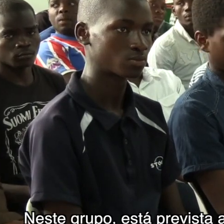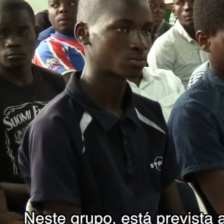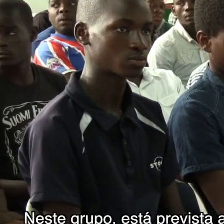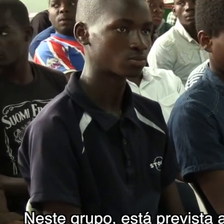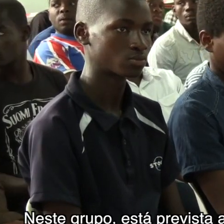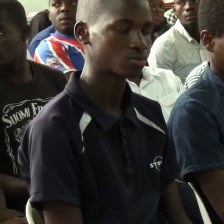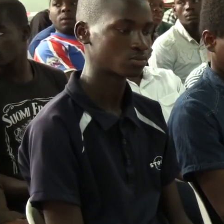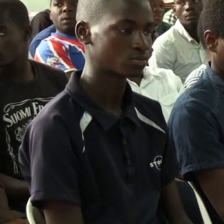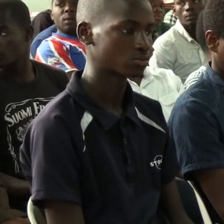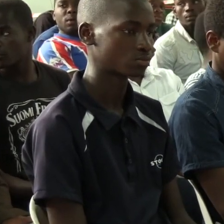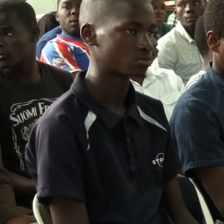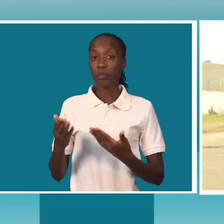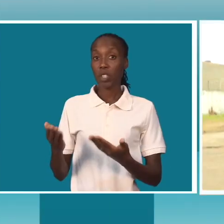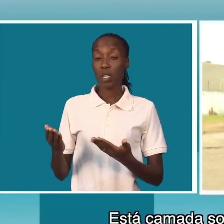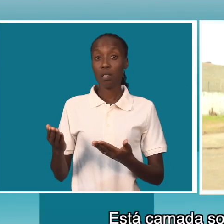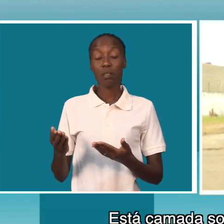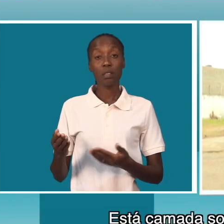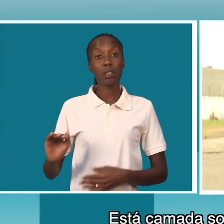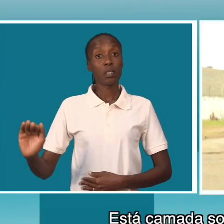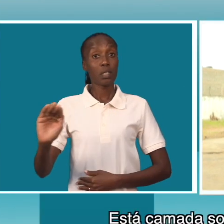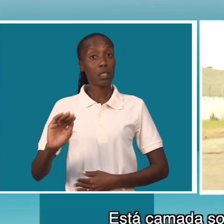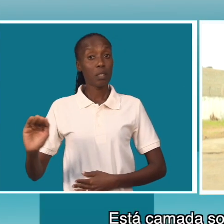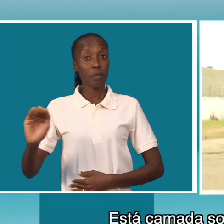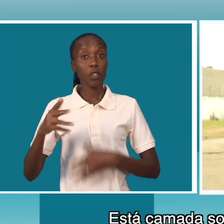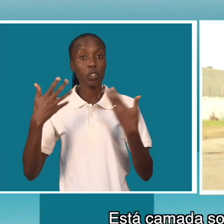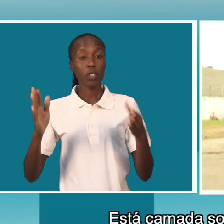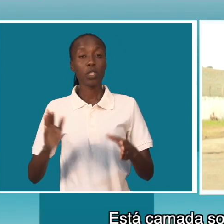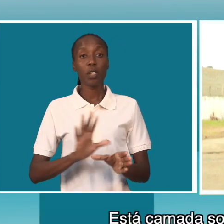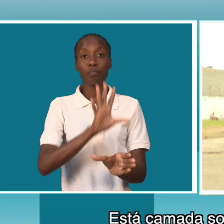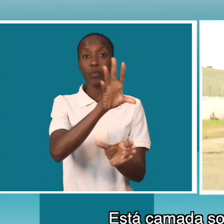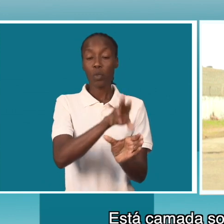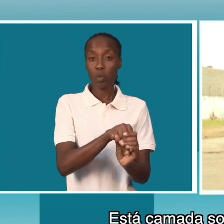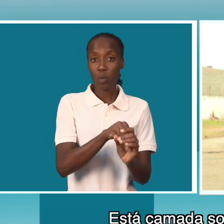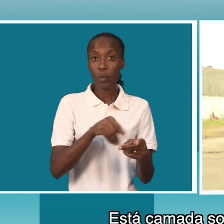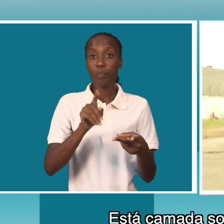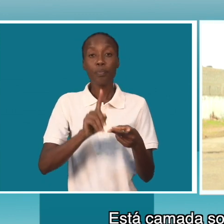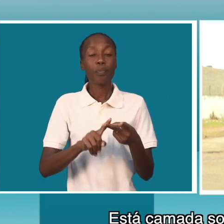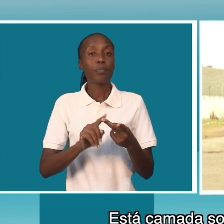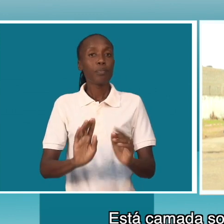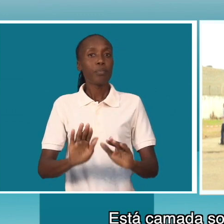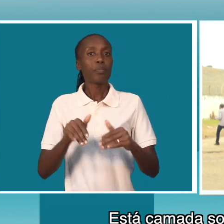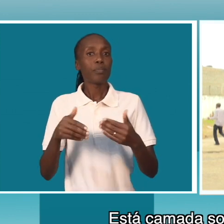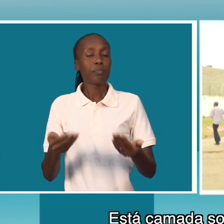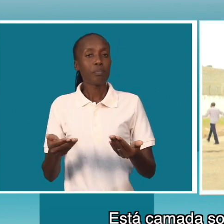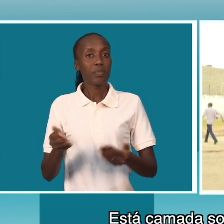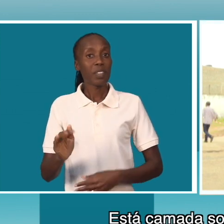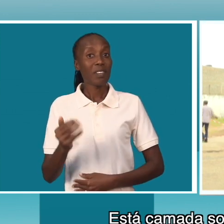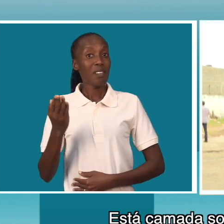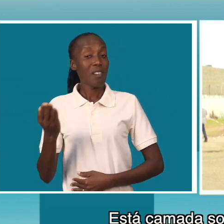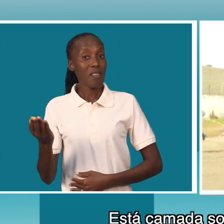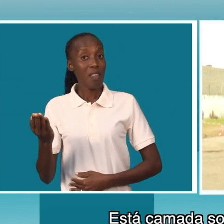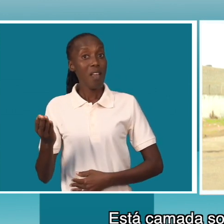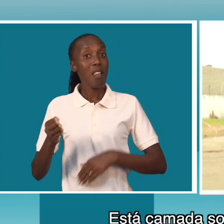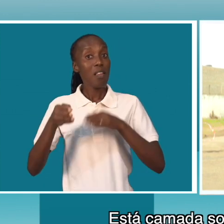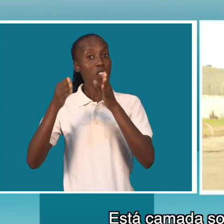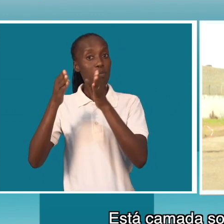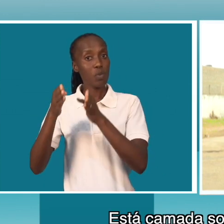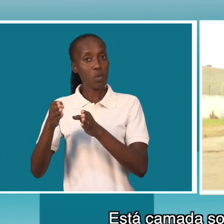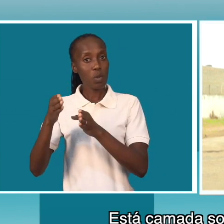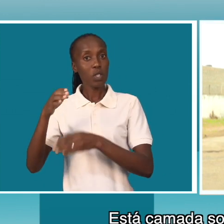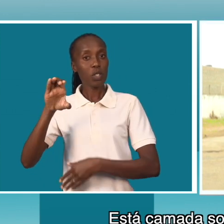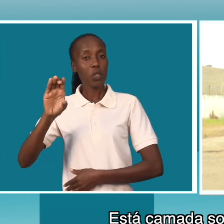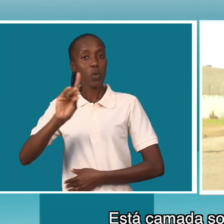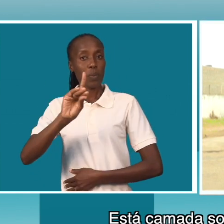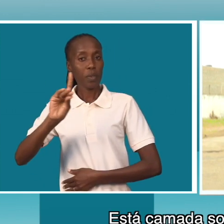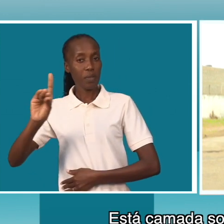de pessoas com deficiência. Esta camada social já se inclui naquela camada de pessoas